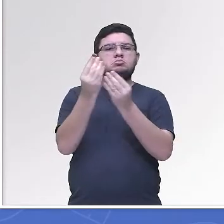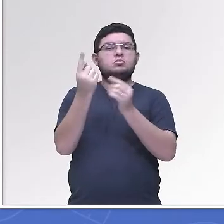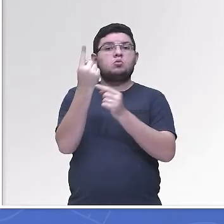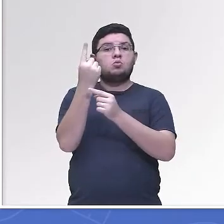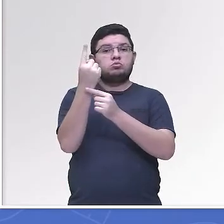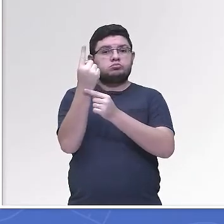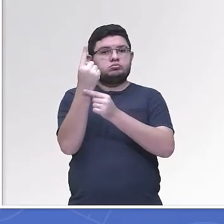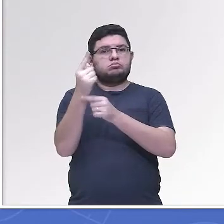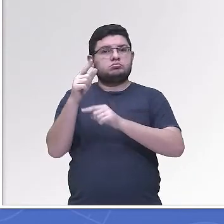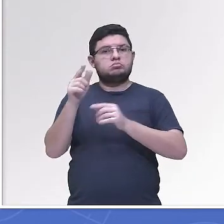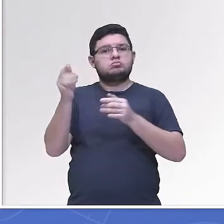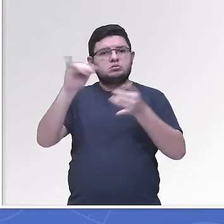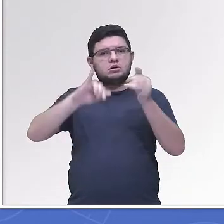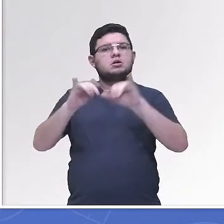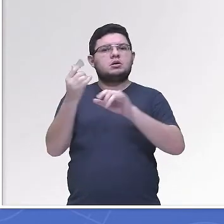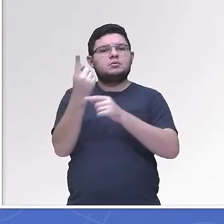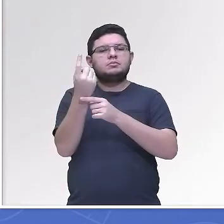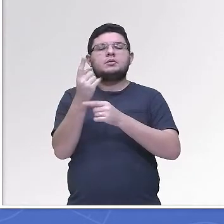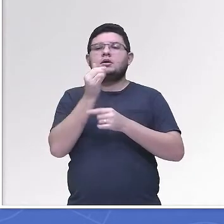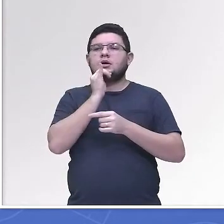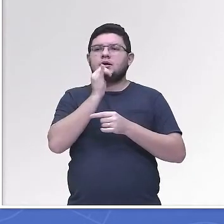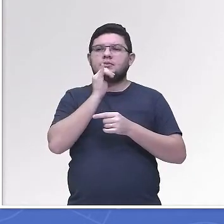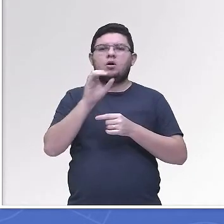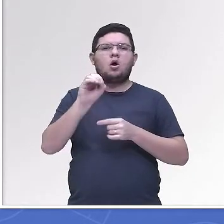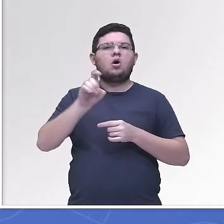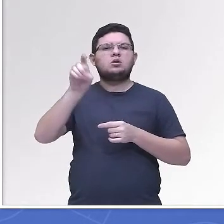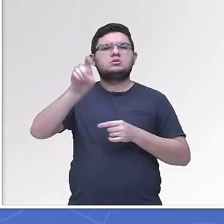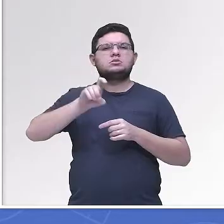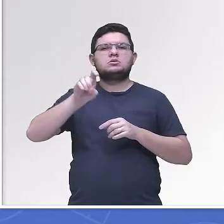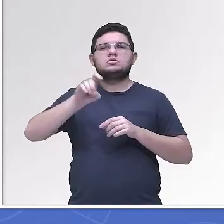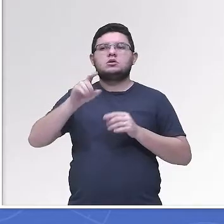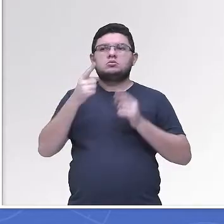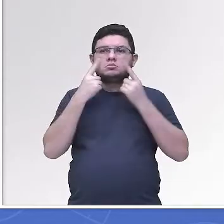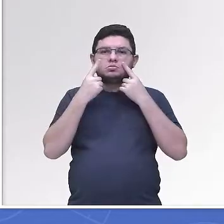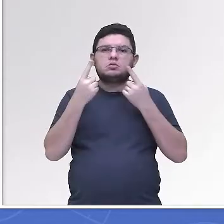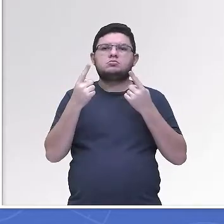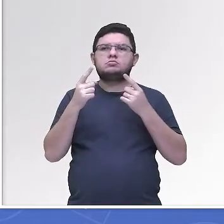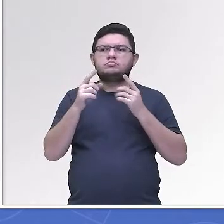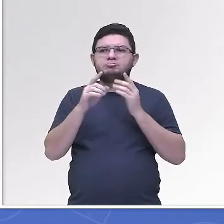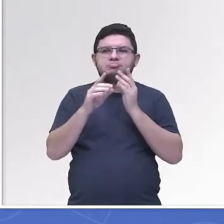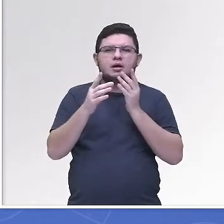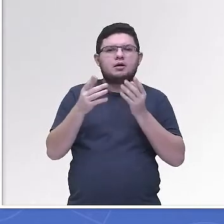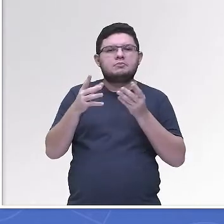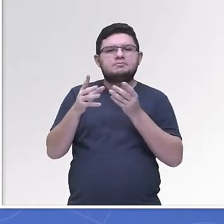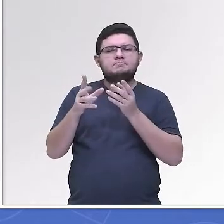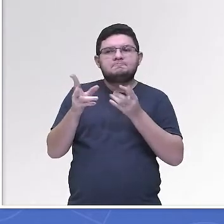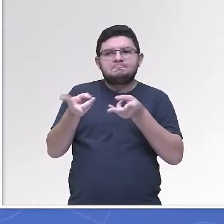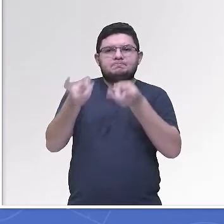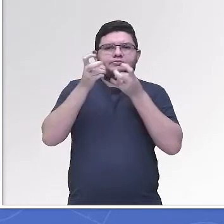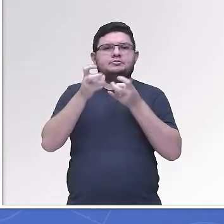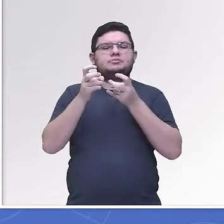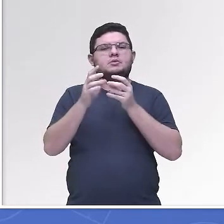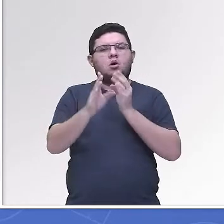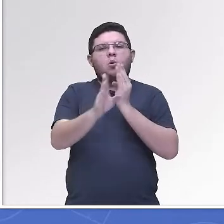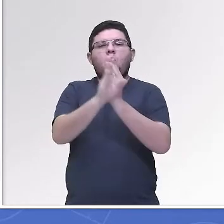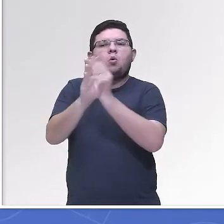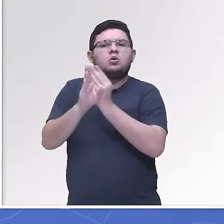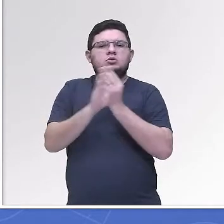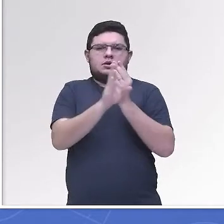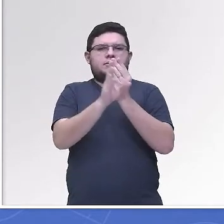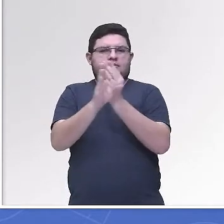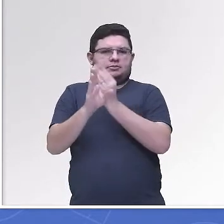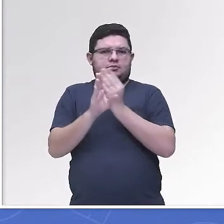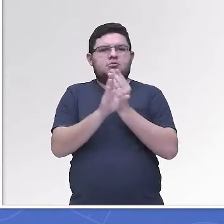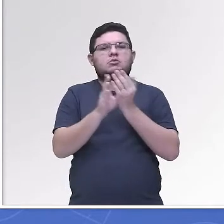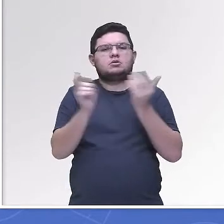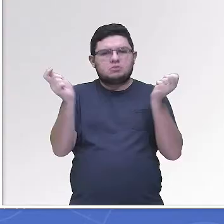encontrado aqui ao nosso redor, enquanto que o ozônio não é fácil de ser encontrado. Então, são substâncias completamente